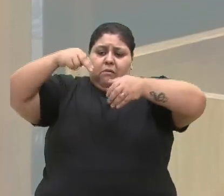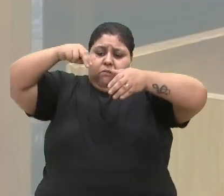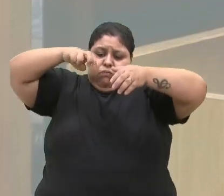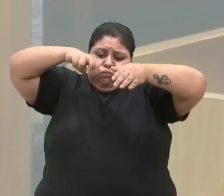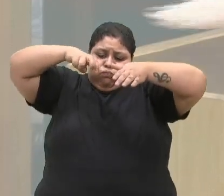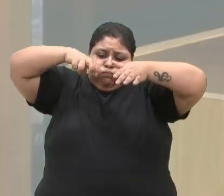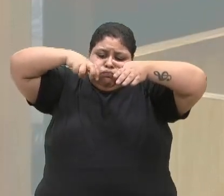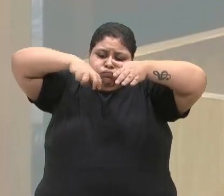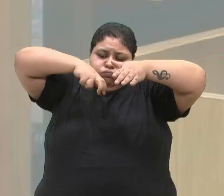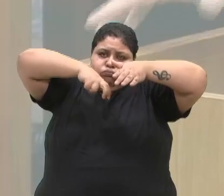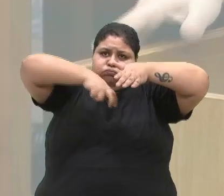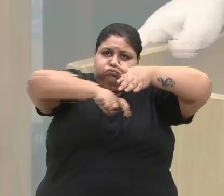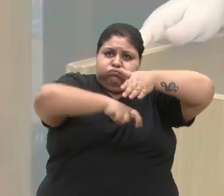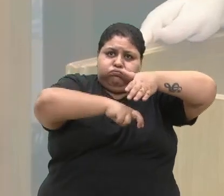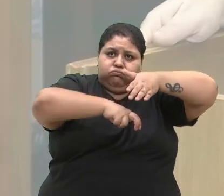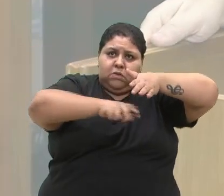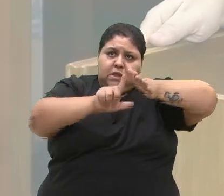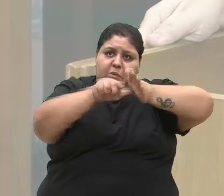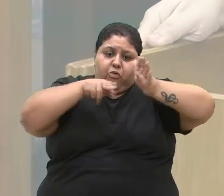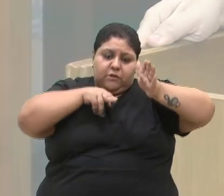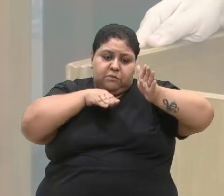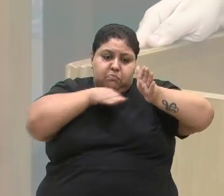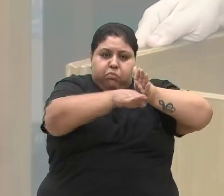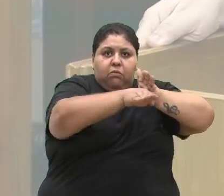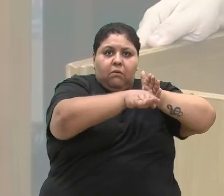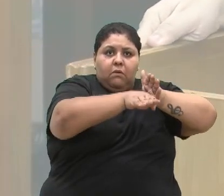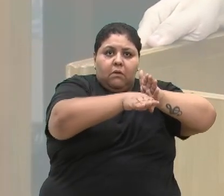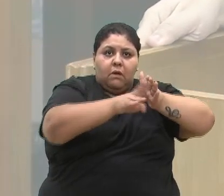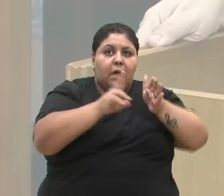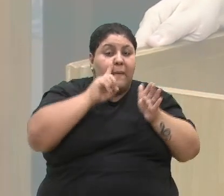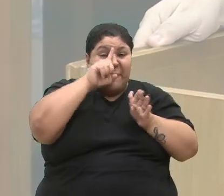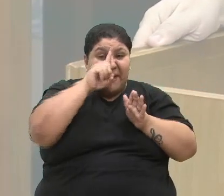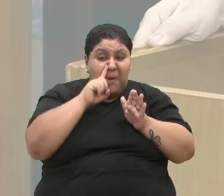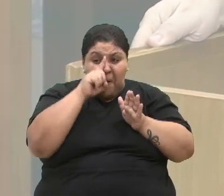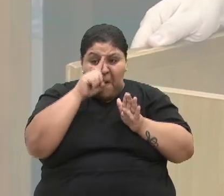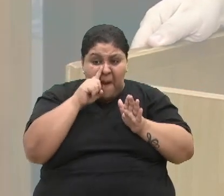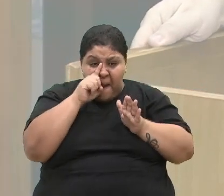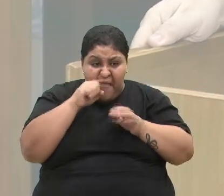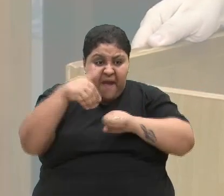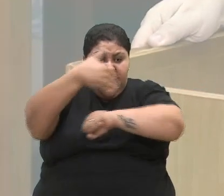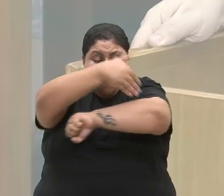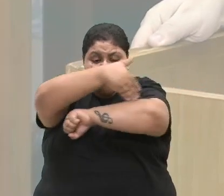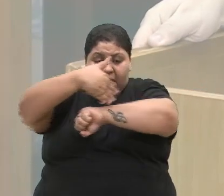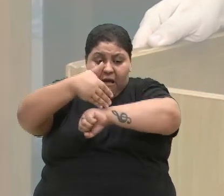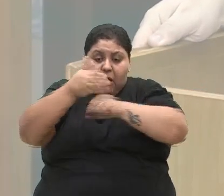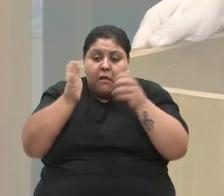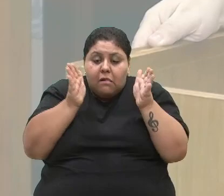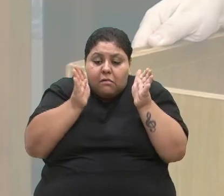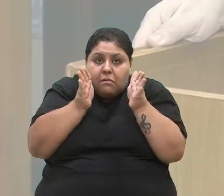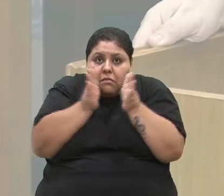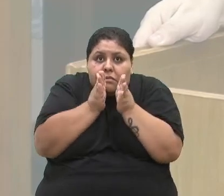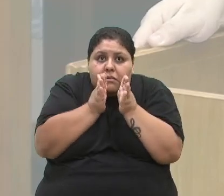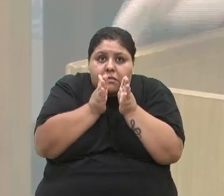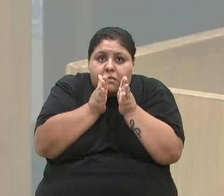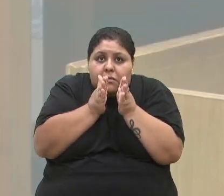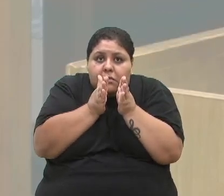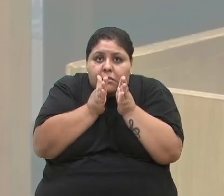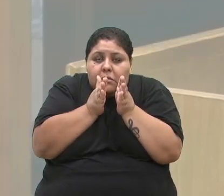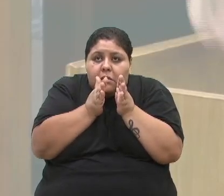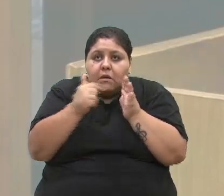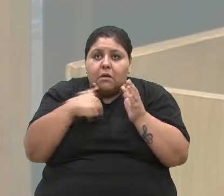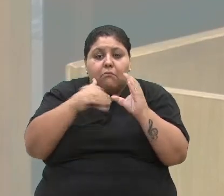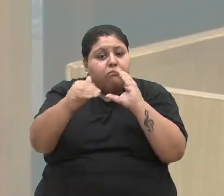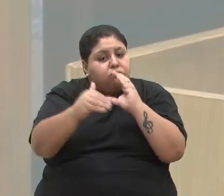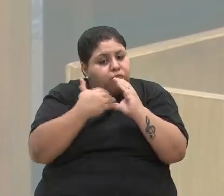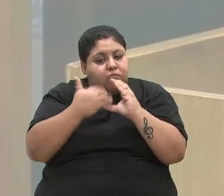torna plana. É perigosíssimo ali. A calçada é estreita e eu estou recebendo diariamente, vai